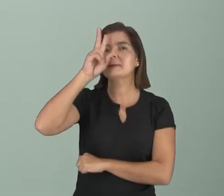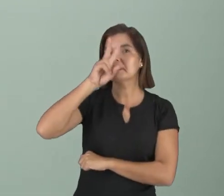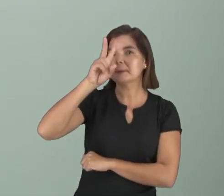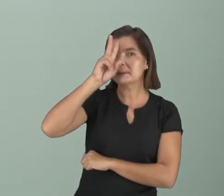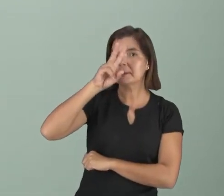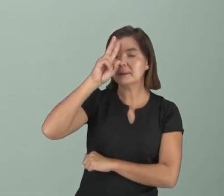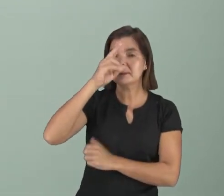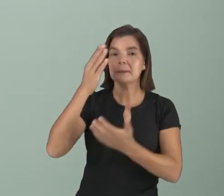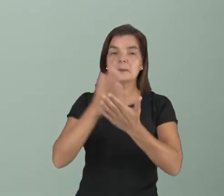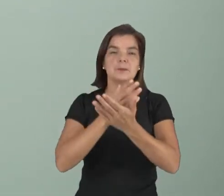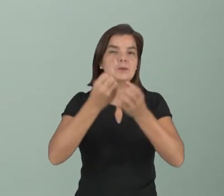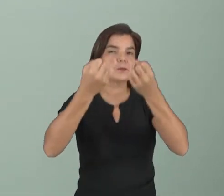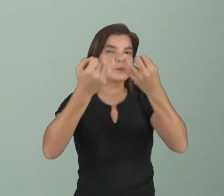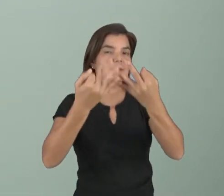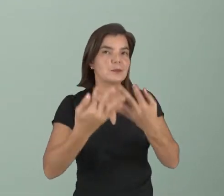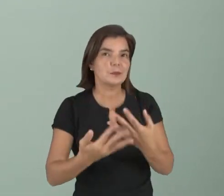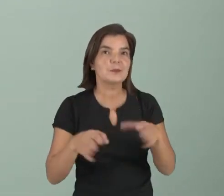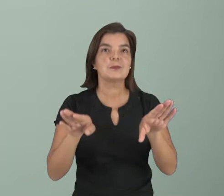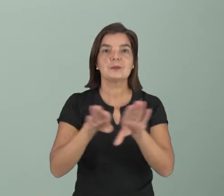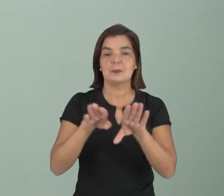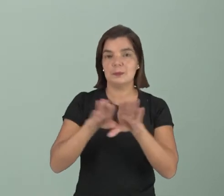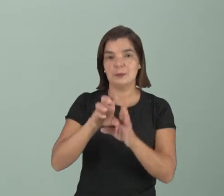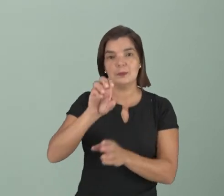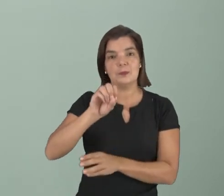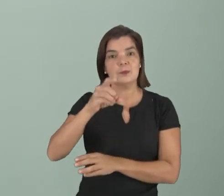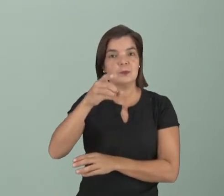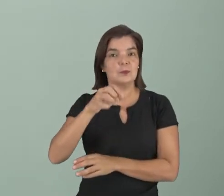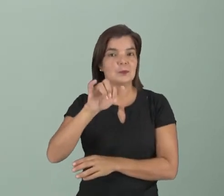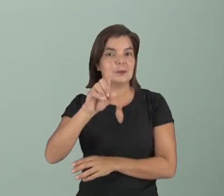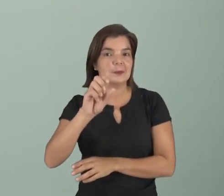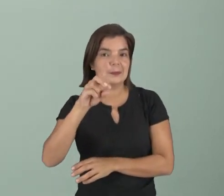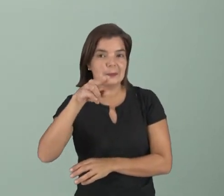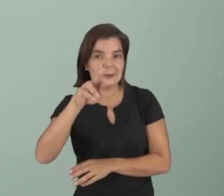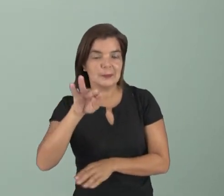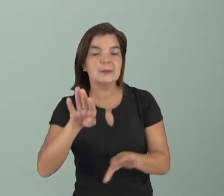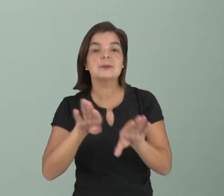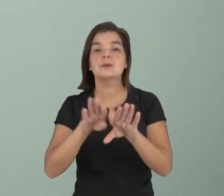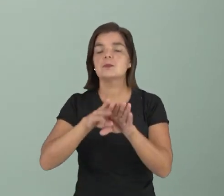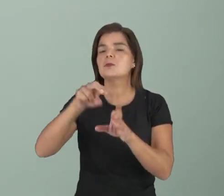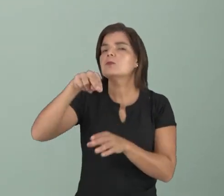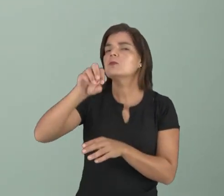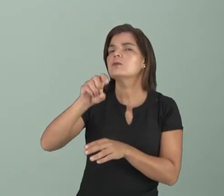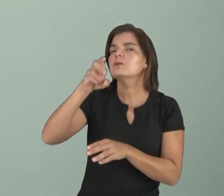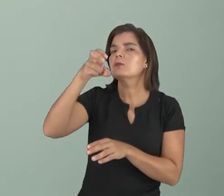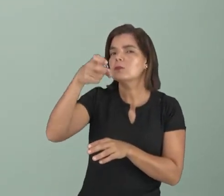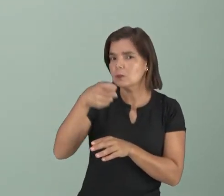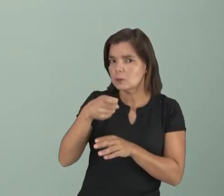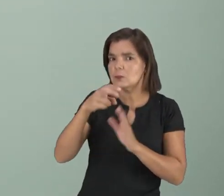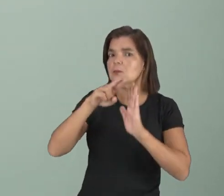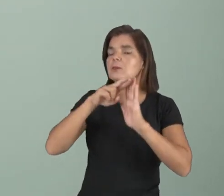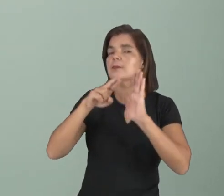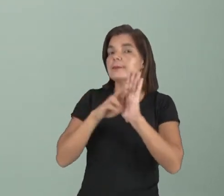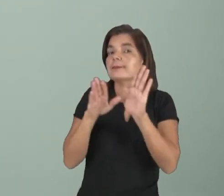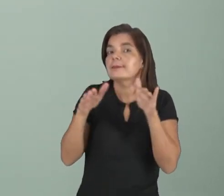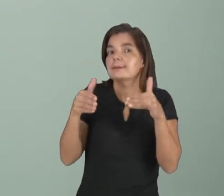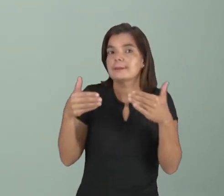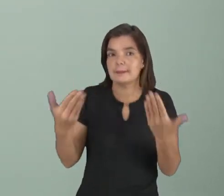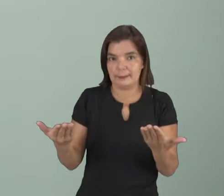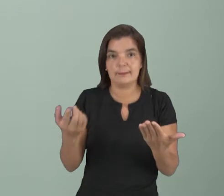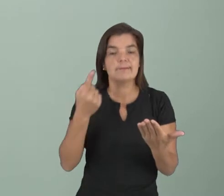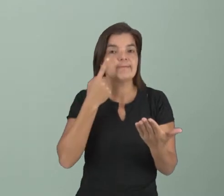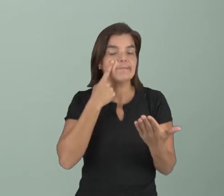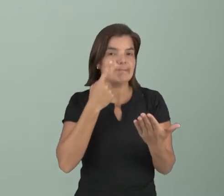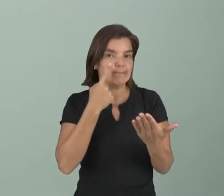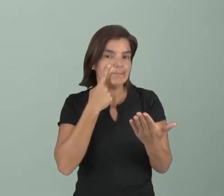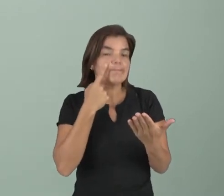alguns conceitos de oxidação, relembrando alguns NOx das substâncias, quais são as regras, relembrando essas regras para a gente determinar o